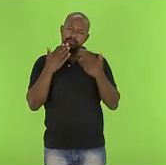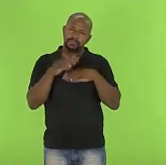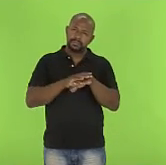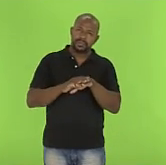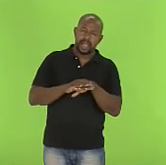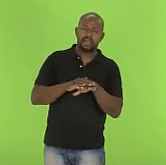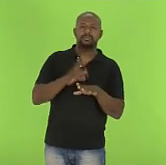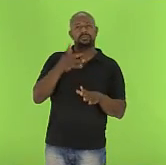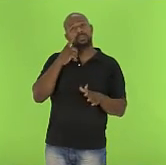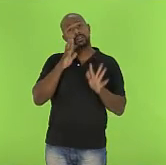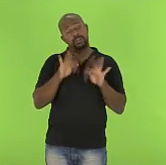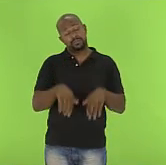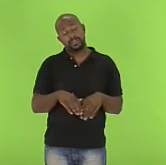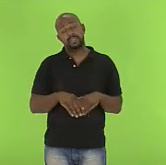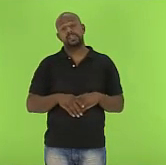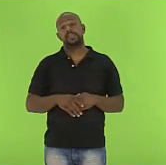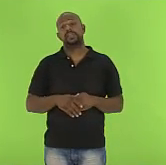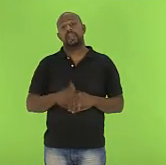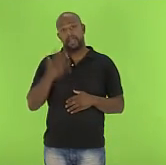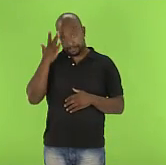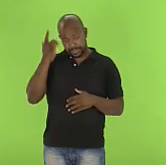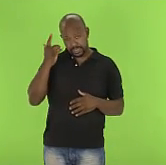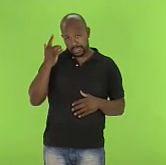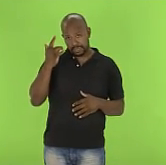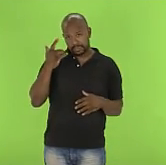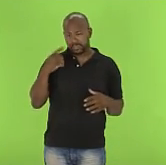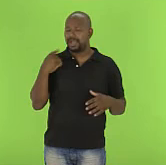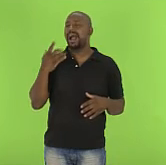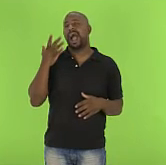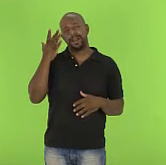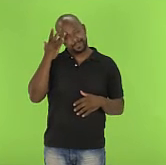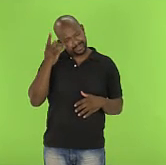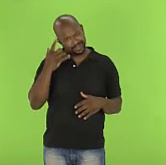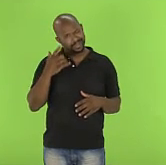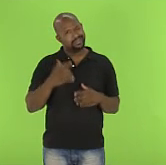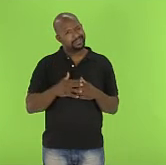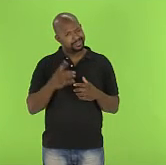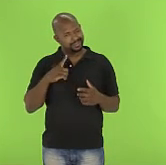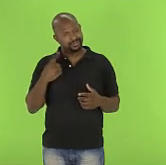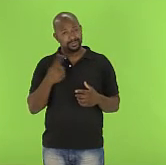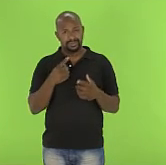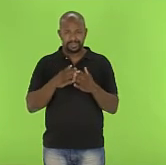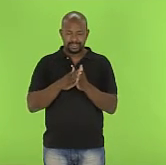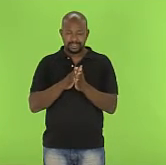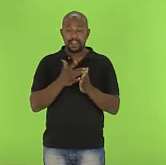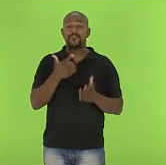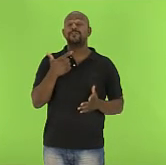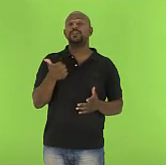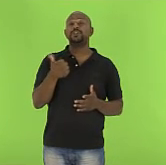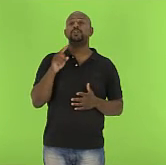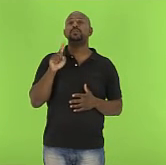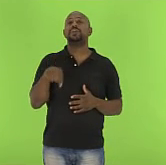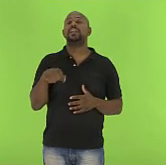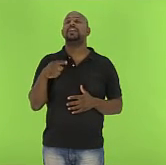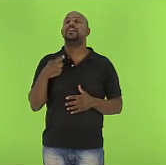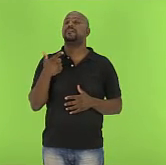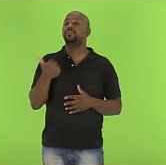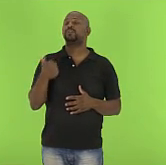aqui hoje esse papo, que já está chegando ao fim. Amanhã temos